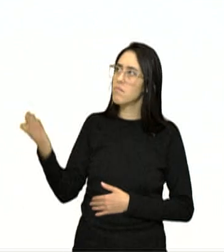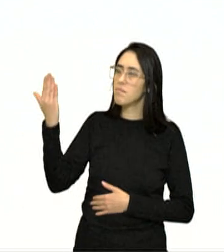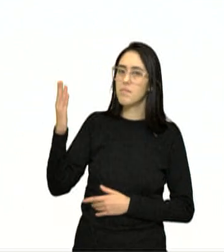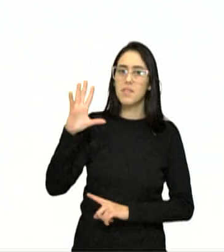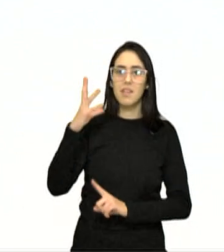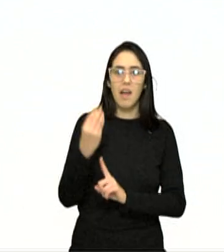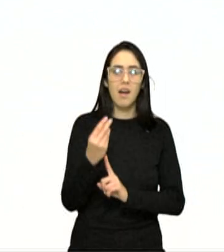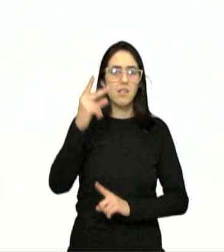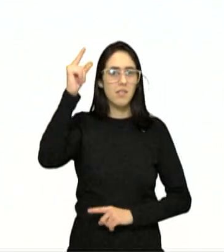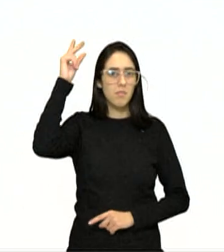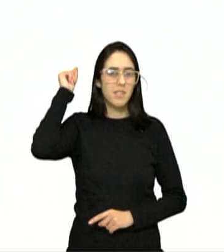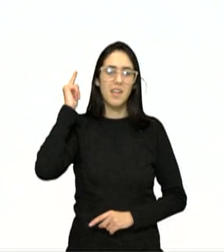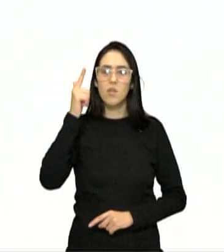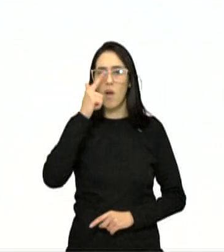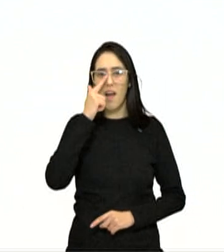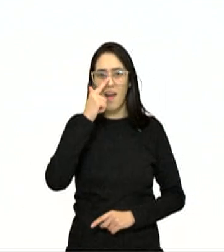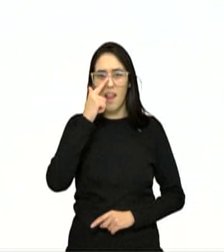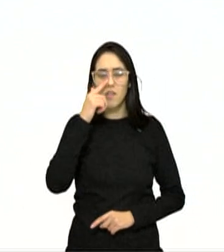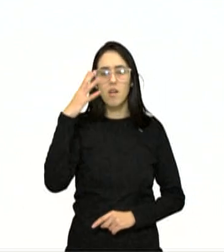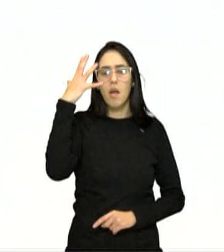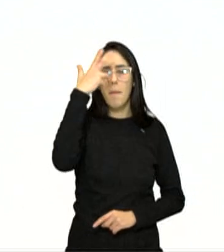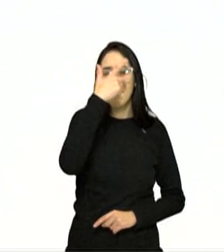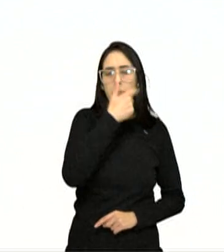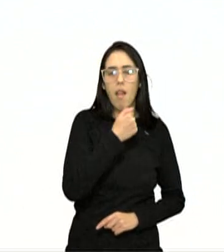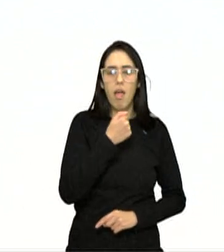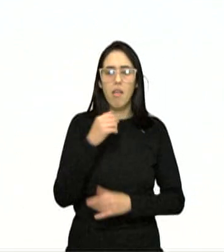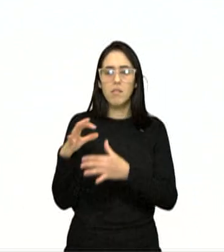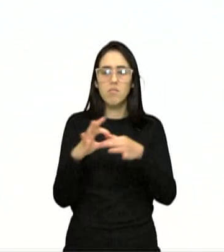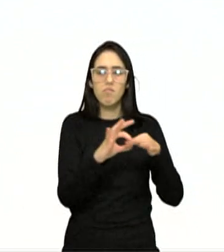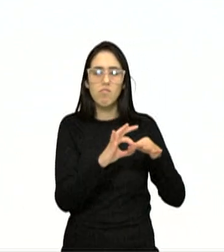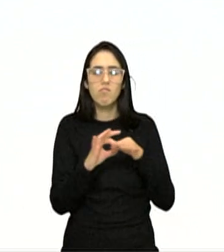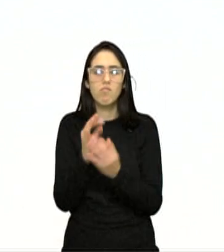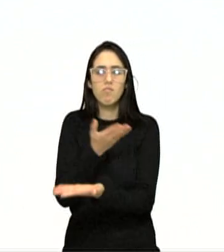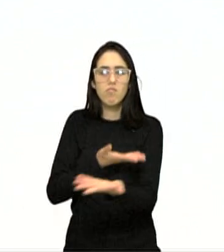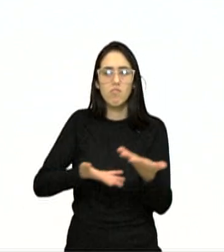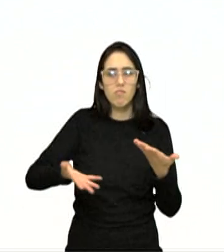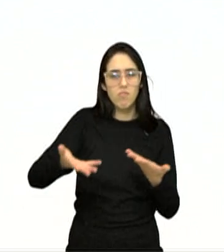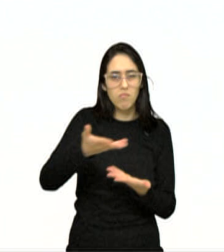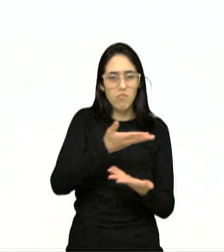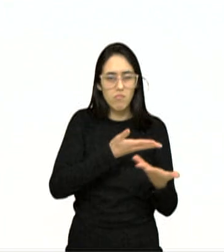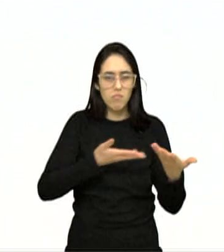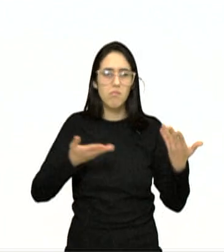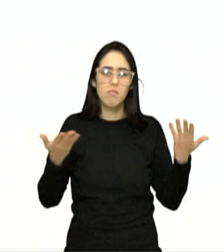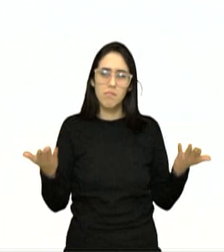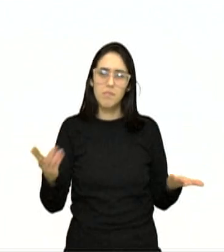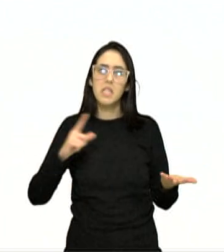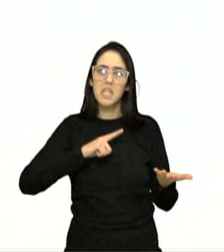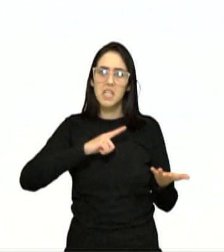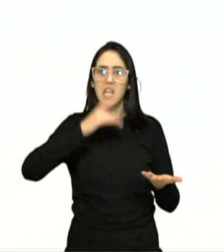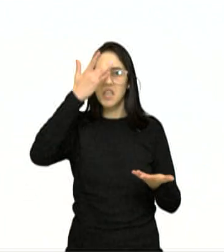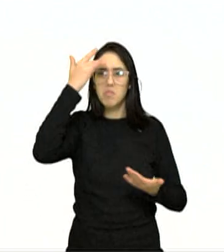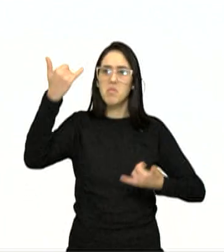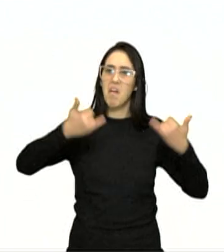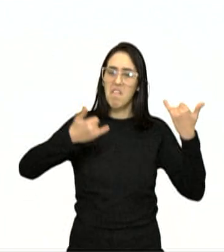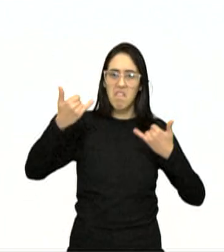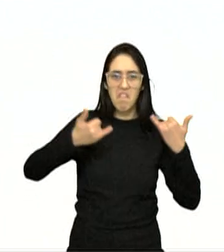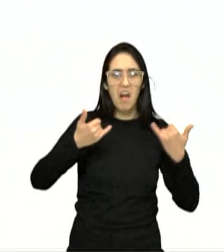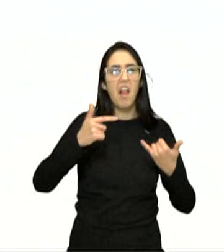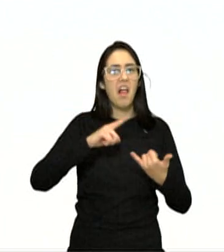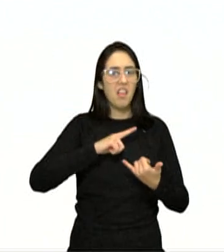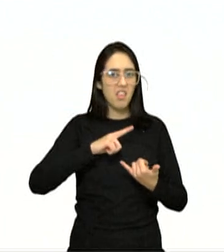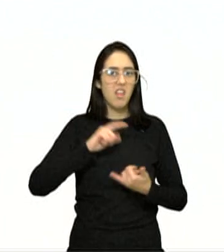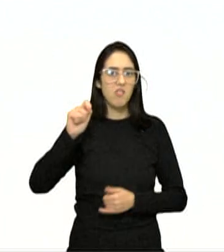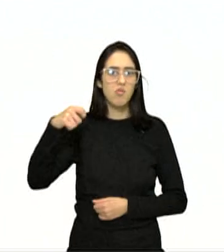arte na Grécia Antiga. Beleza e harmonia universais. Isso daqui é o que a gente mais ouve falar nos estudos em sala de